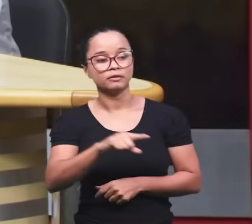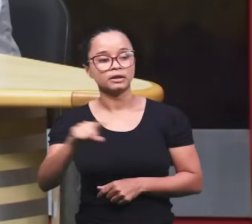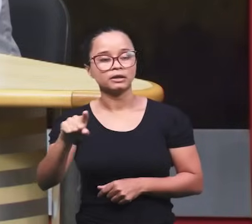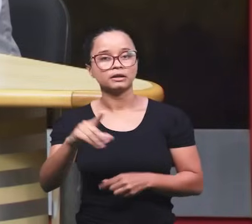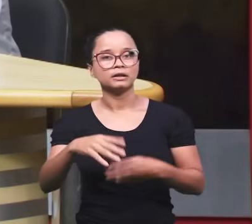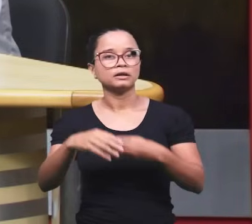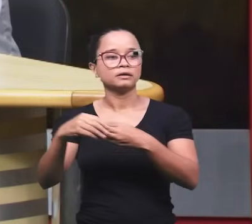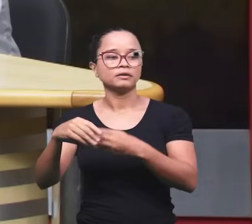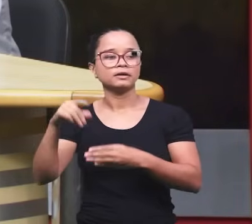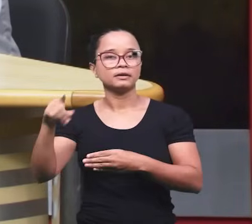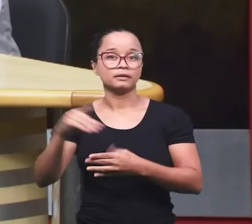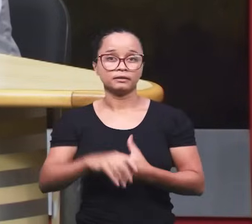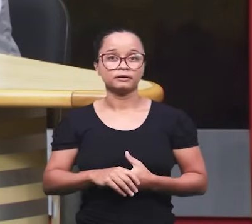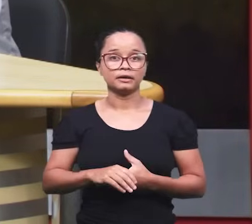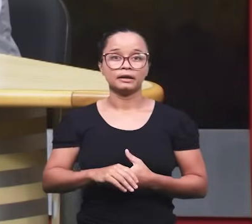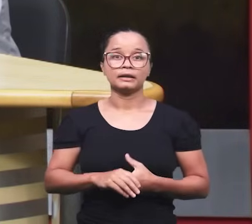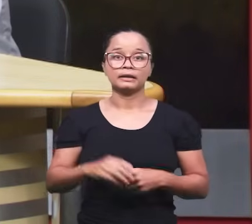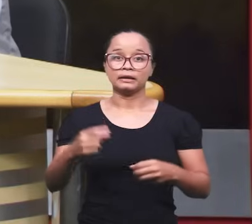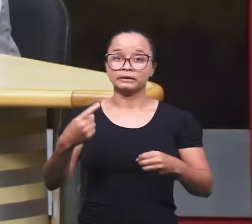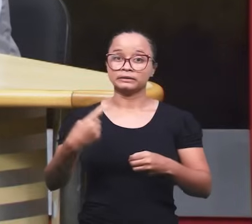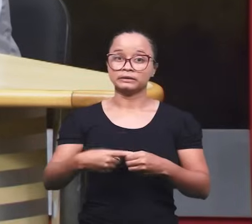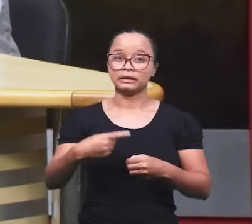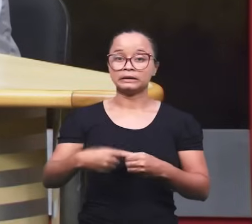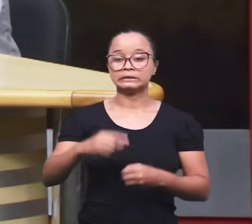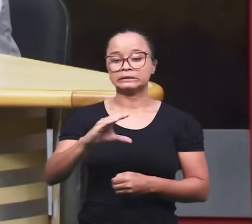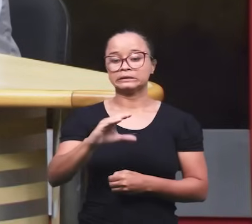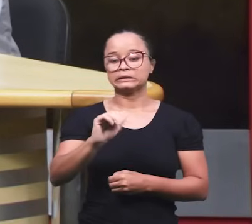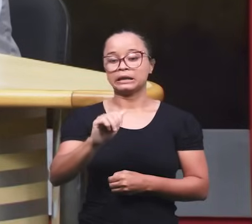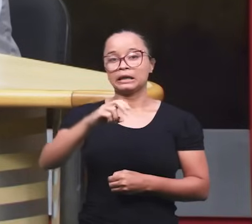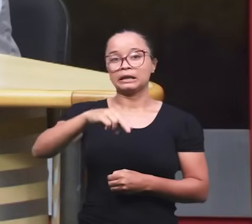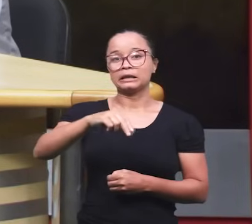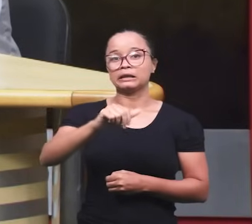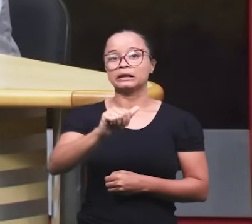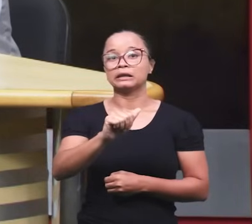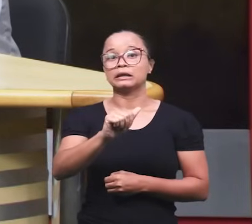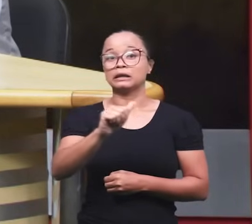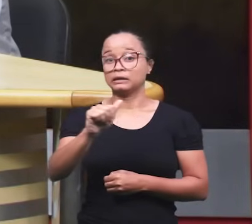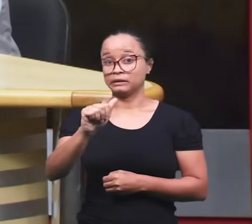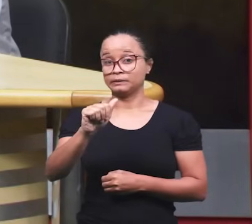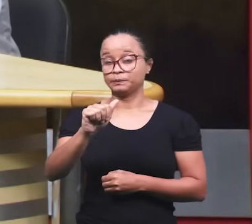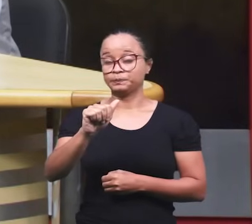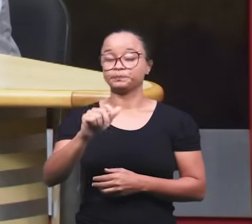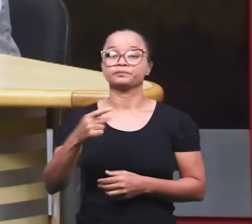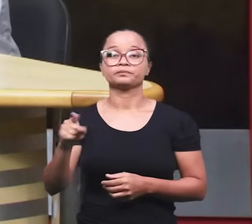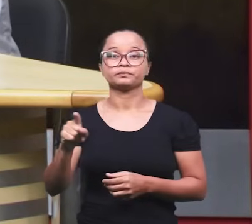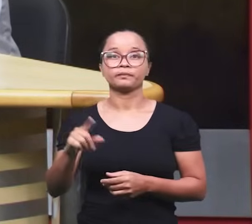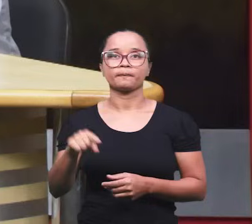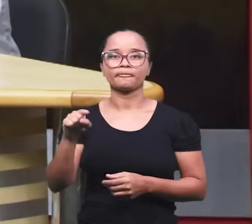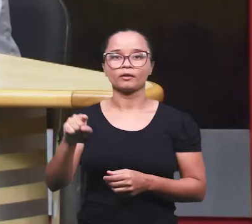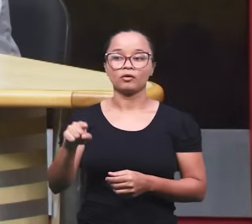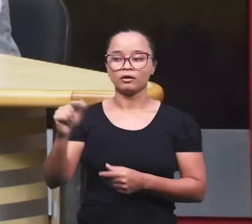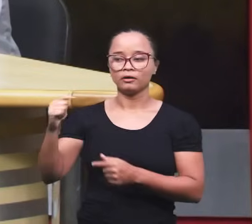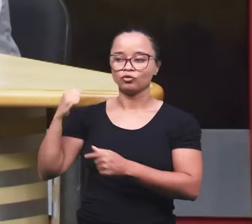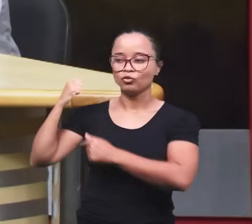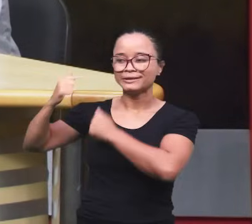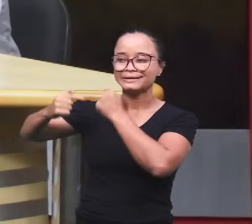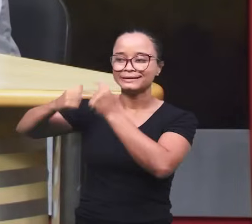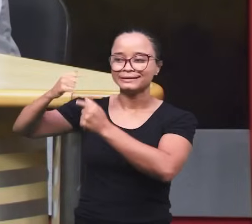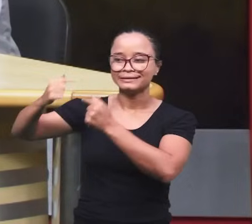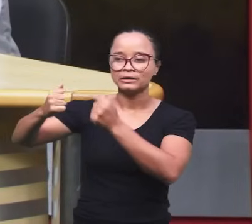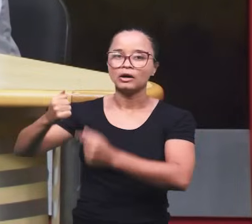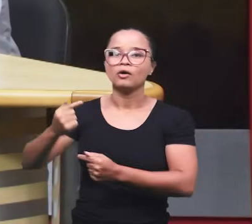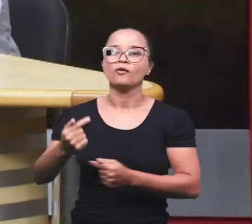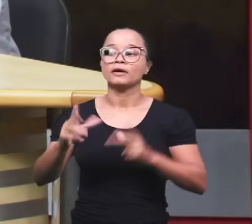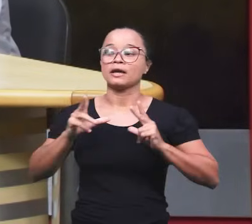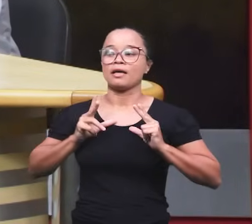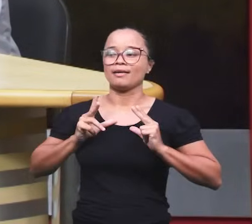ele em uhum e diz assim a tua descendência herdará Esta terra